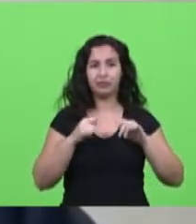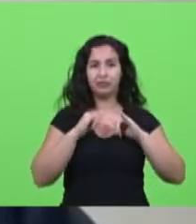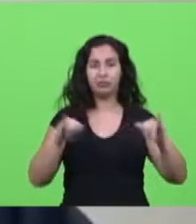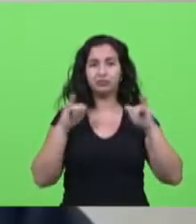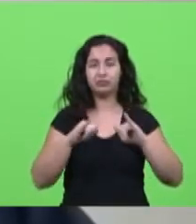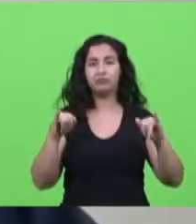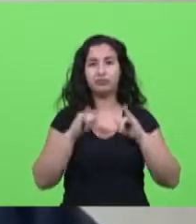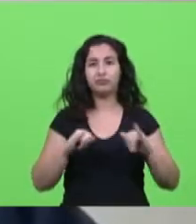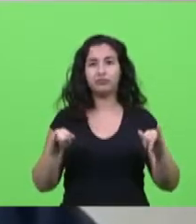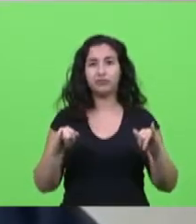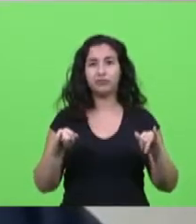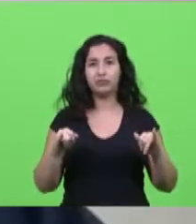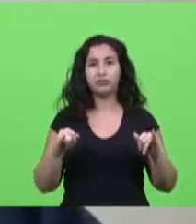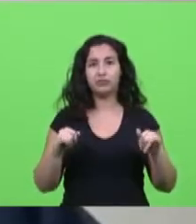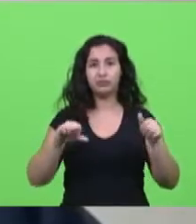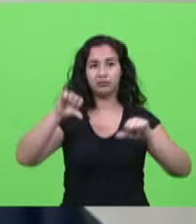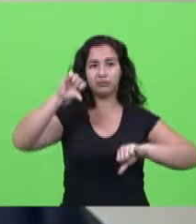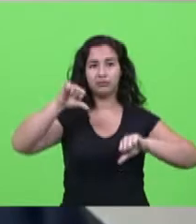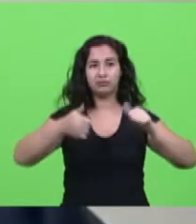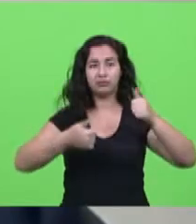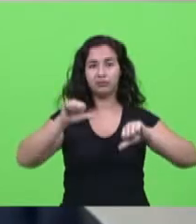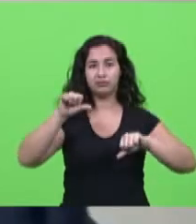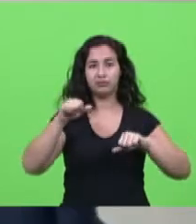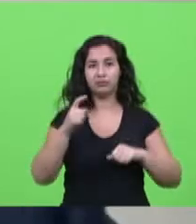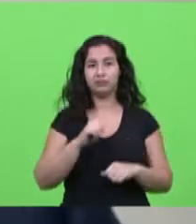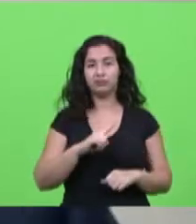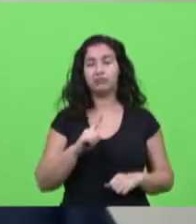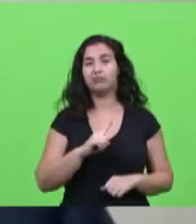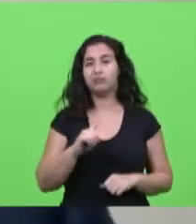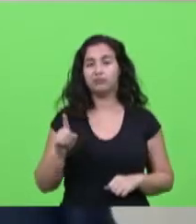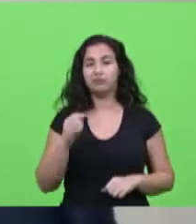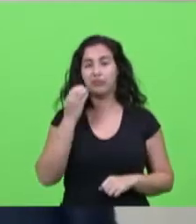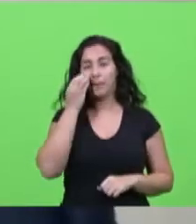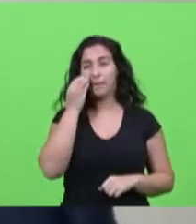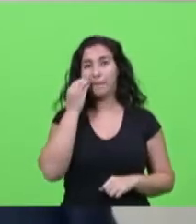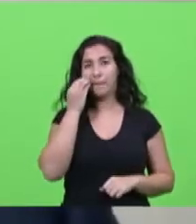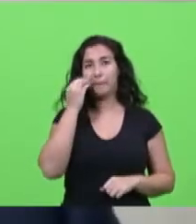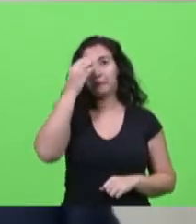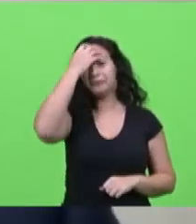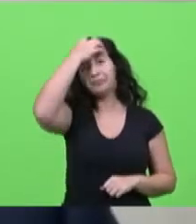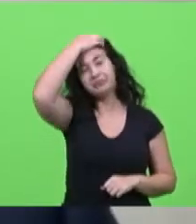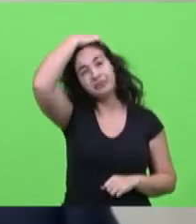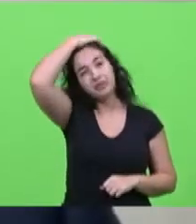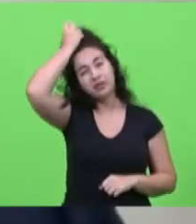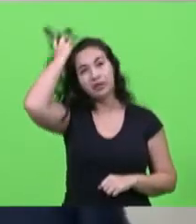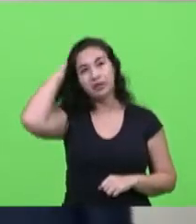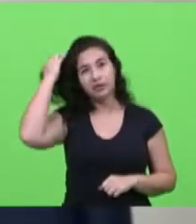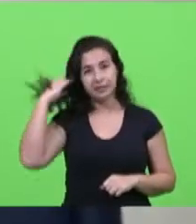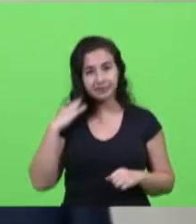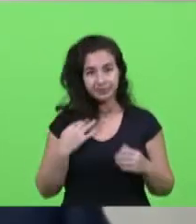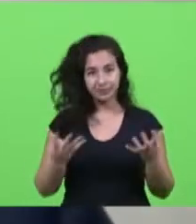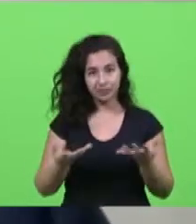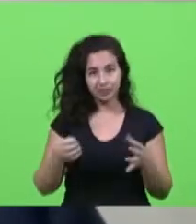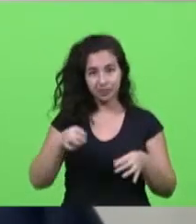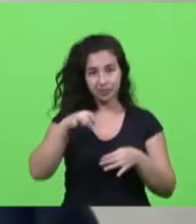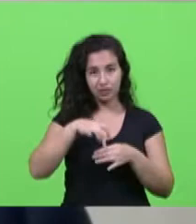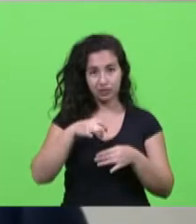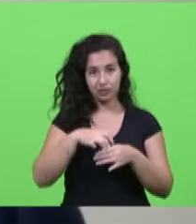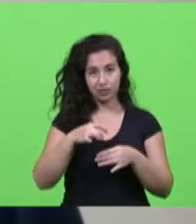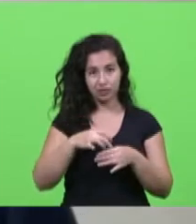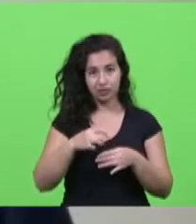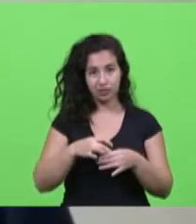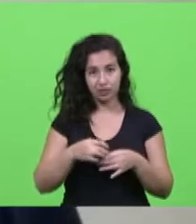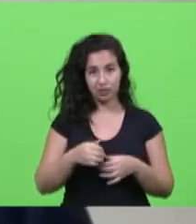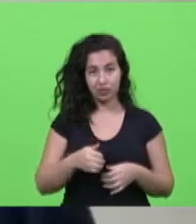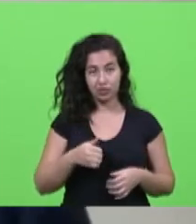declaração de voto contrário, acho que por uma questão de segurança, vamos fazer a votação por chamada. Votando